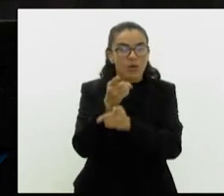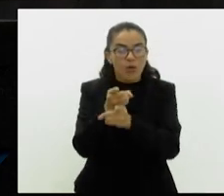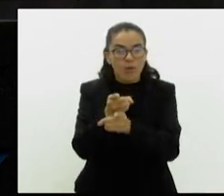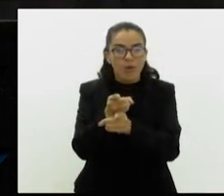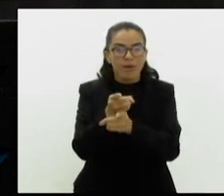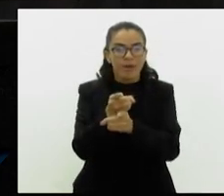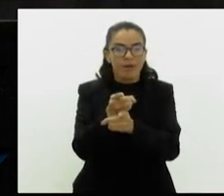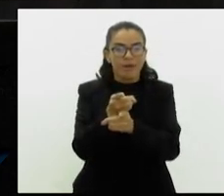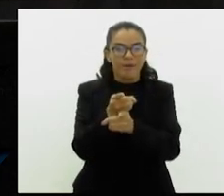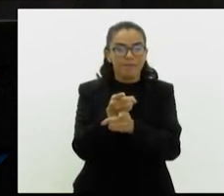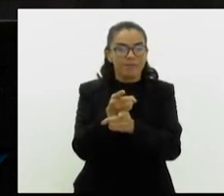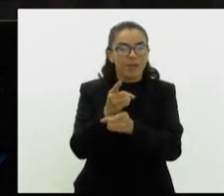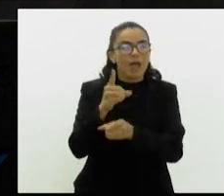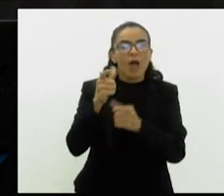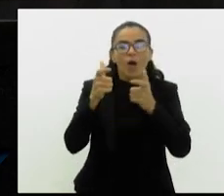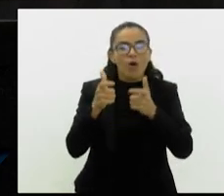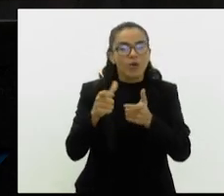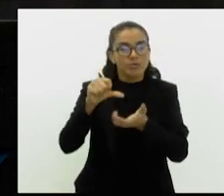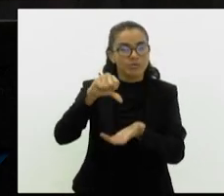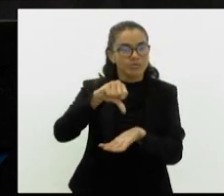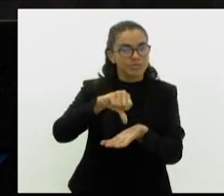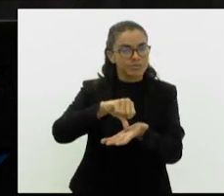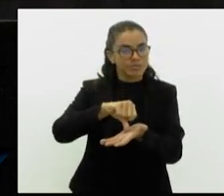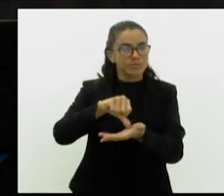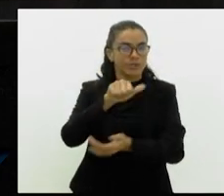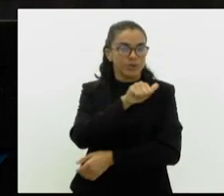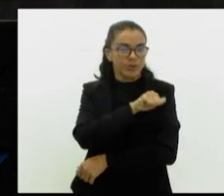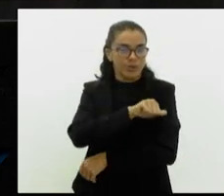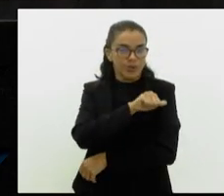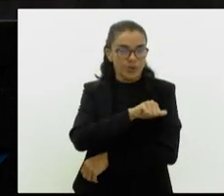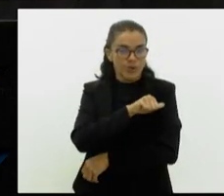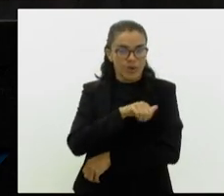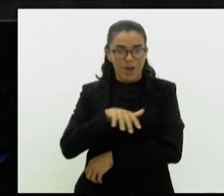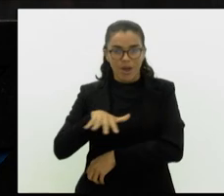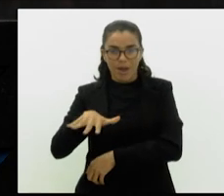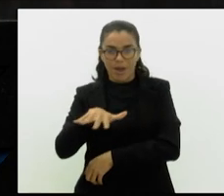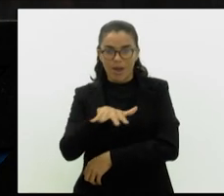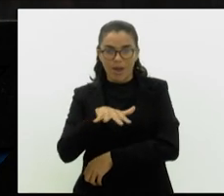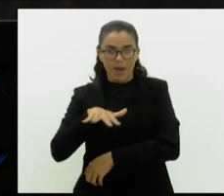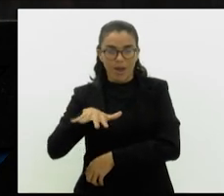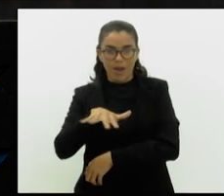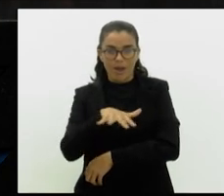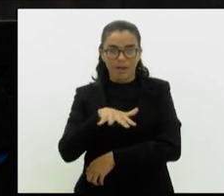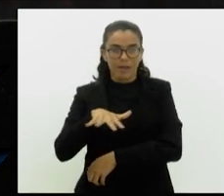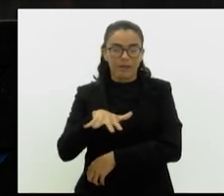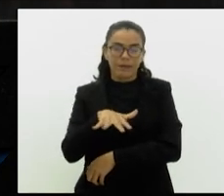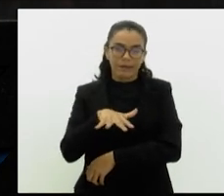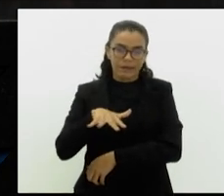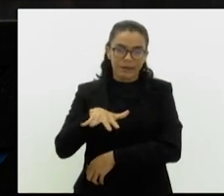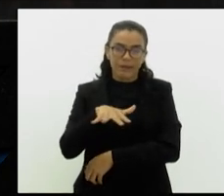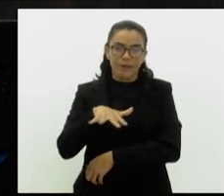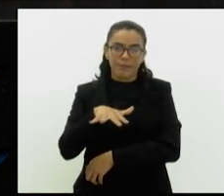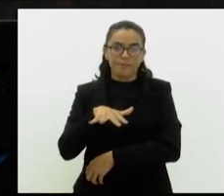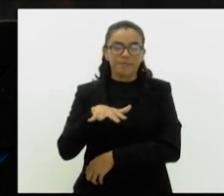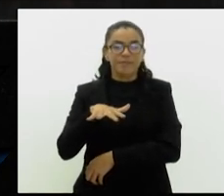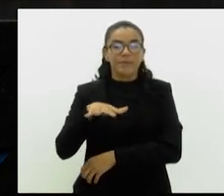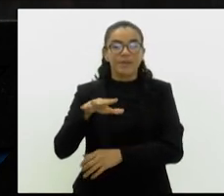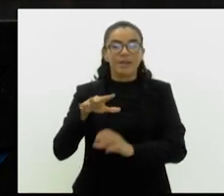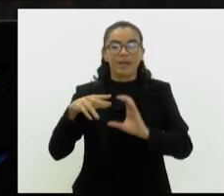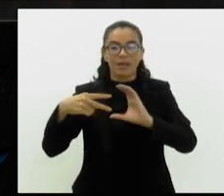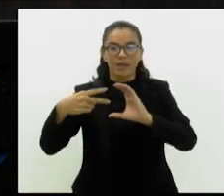centro da cidade entre a região da Câmara de